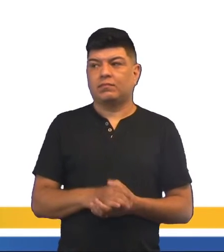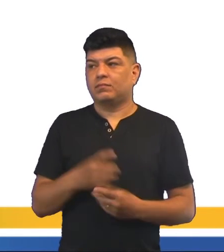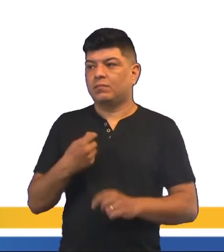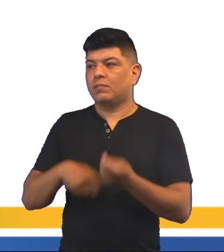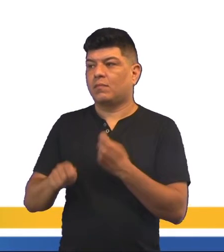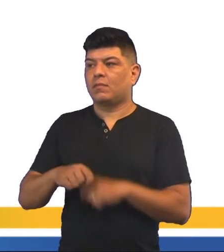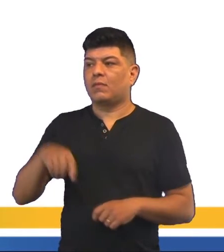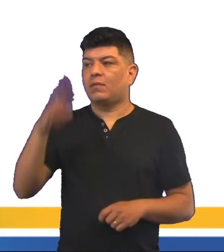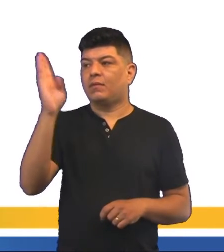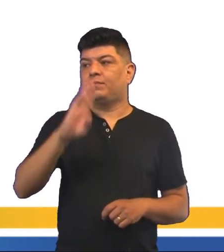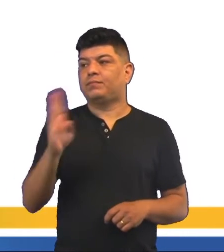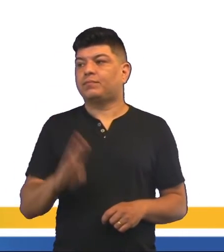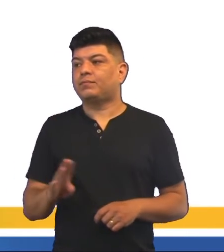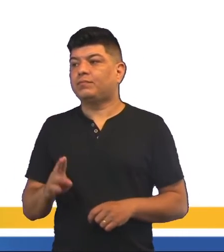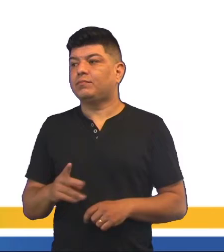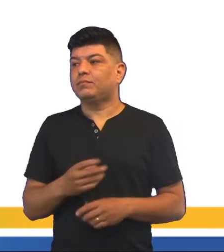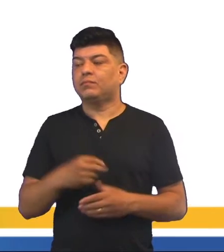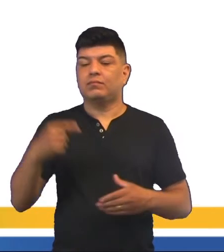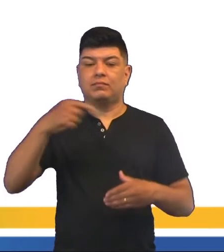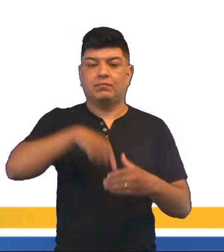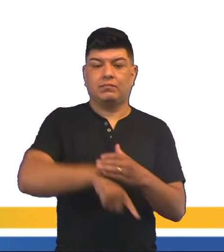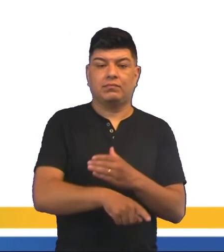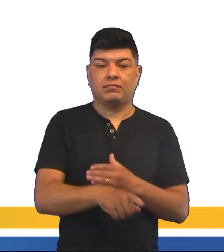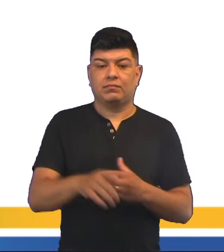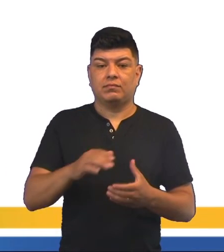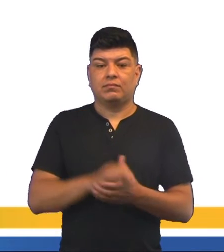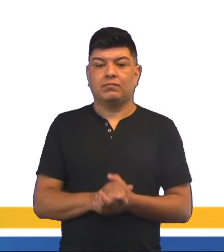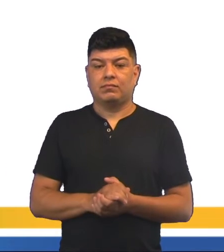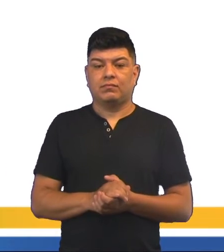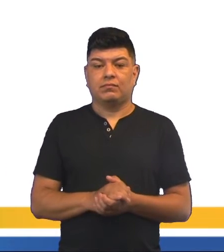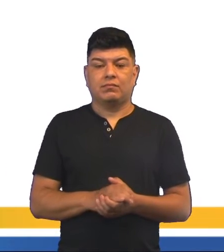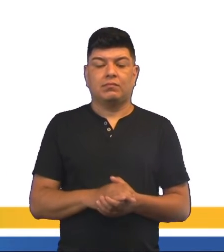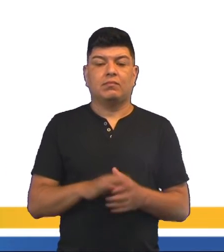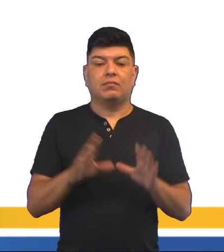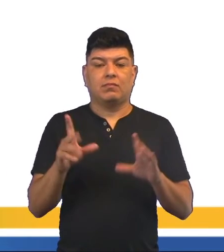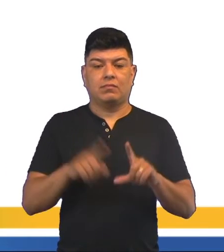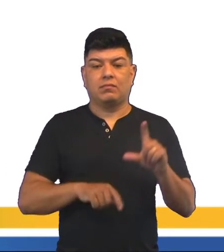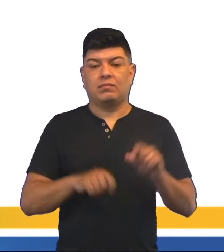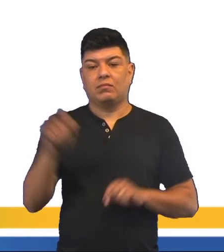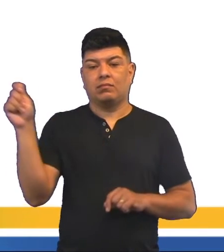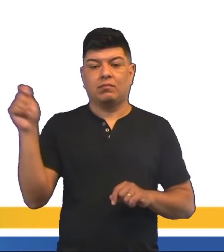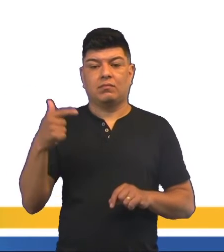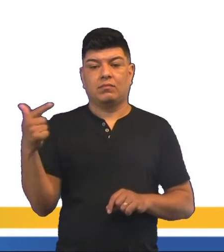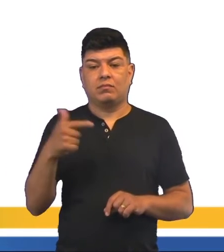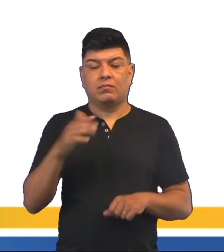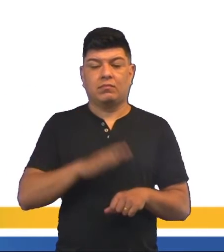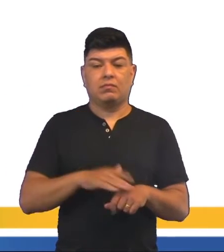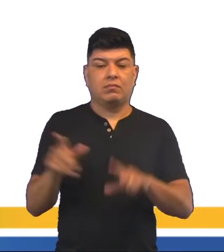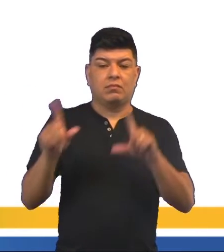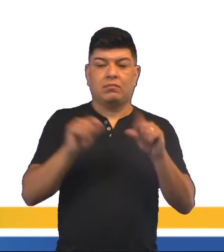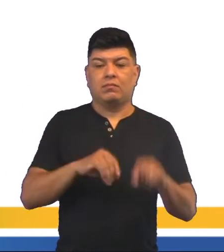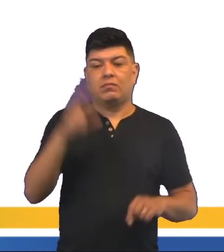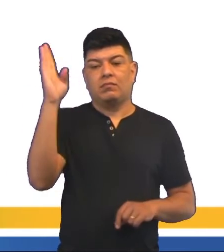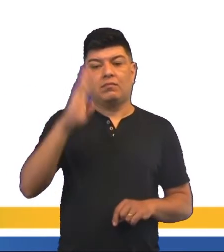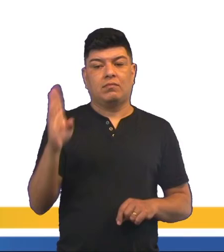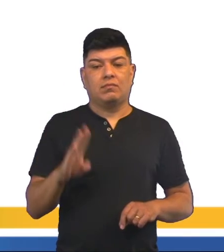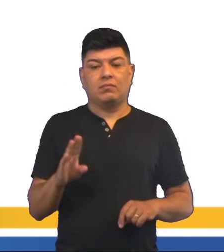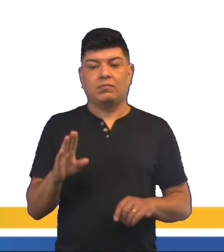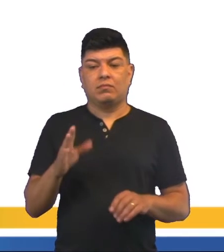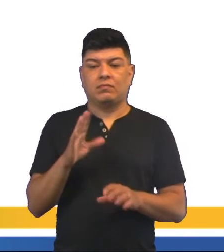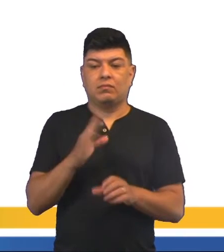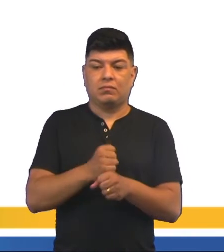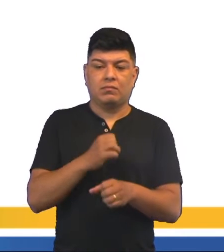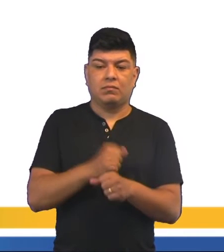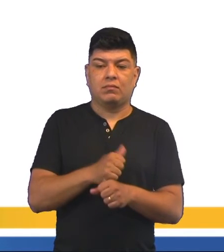A economia do Acre. O produto interno bruto do Acre é o segundo mais baixo do Brasil, né?